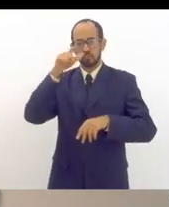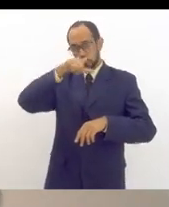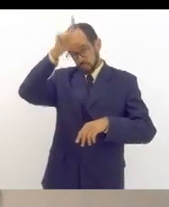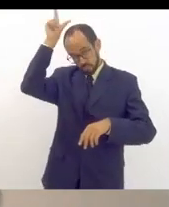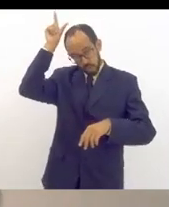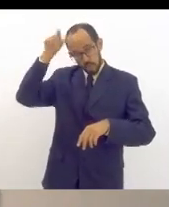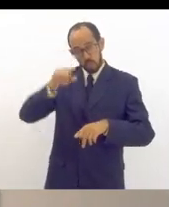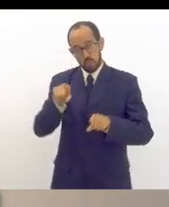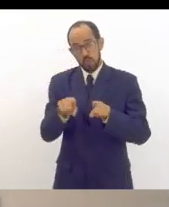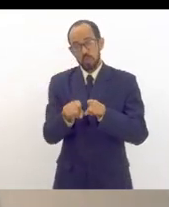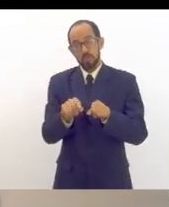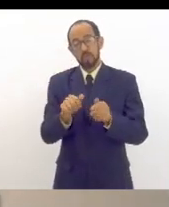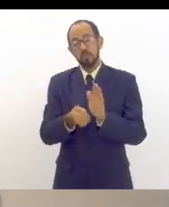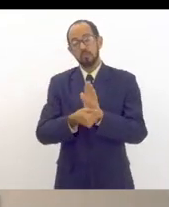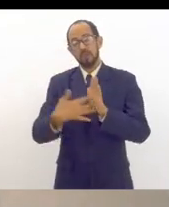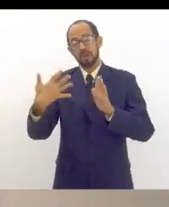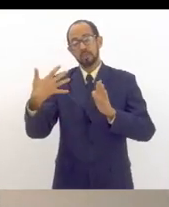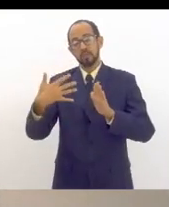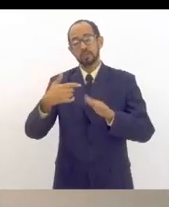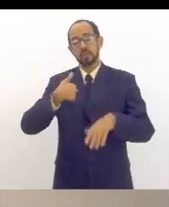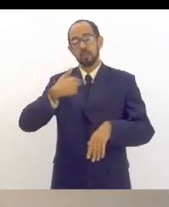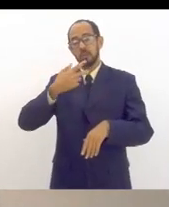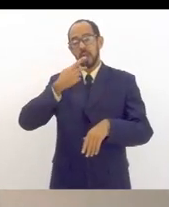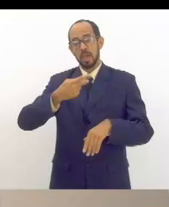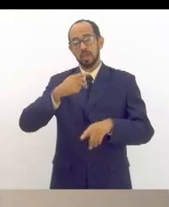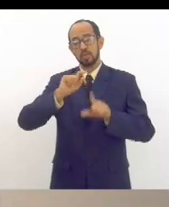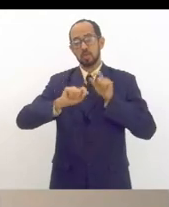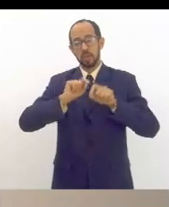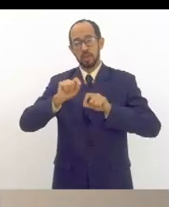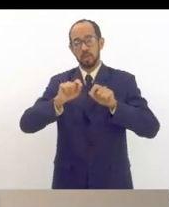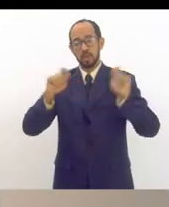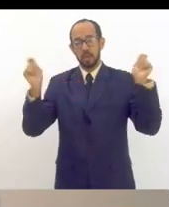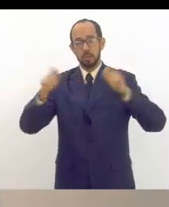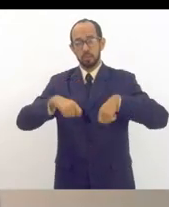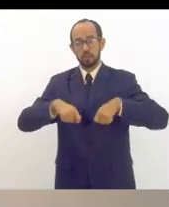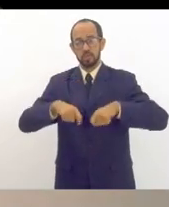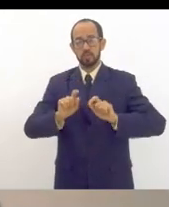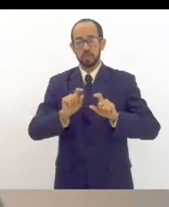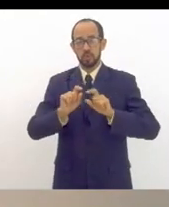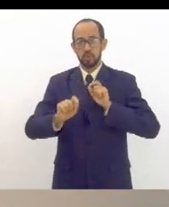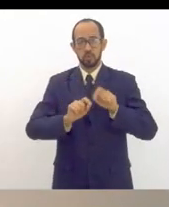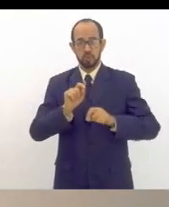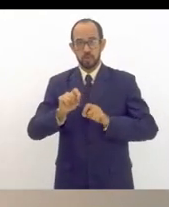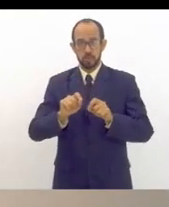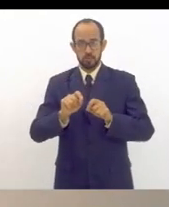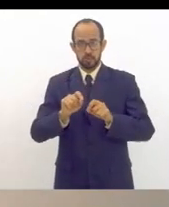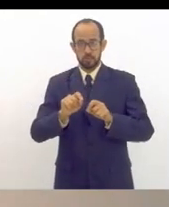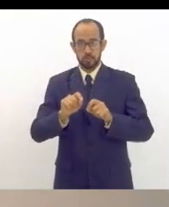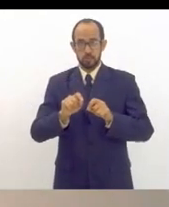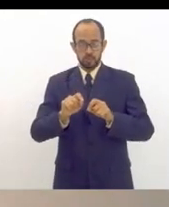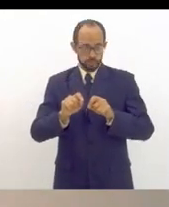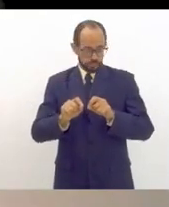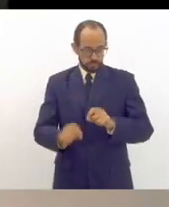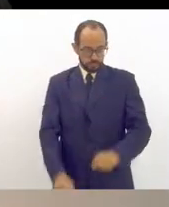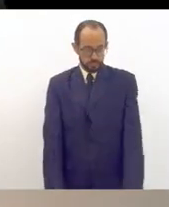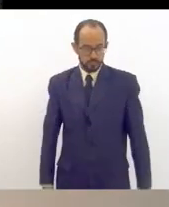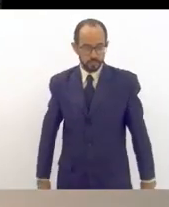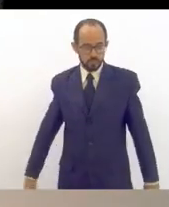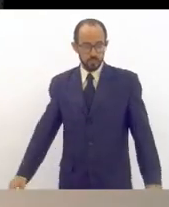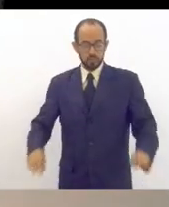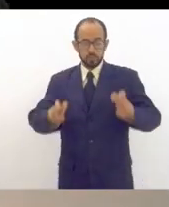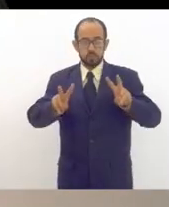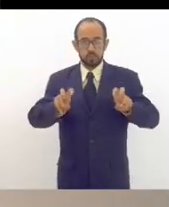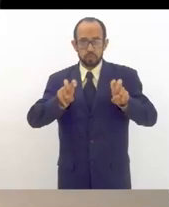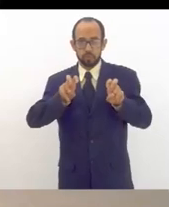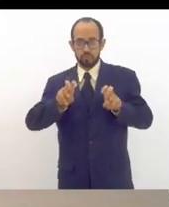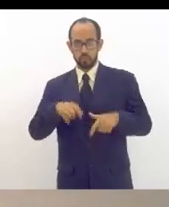vários momentos eu falei que teria sido possível, viu, Chico Machado, teria sido possível, em relação a essa questão,